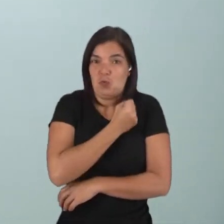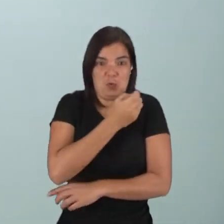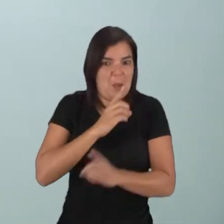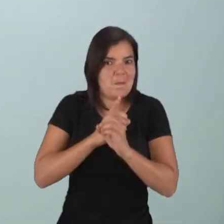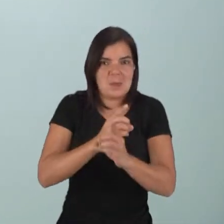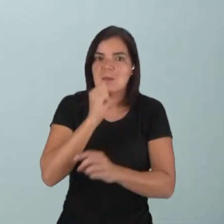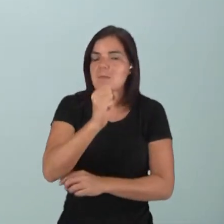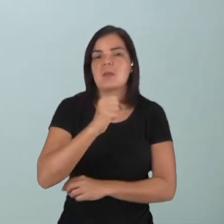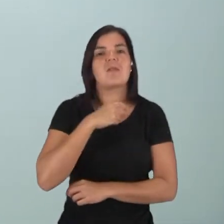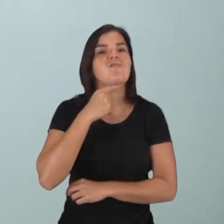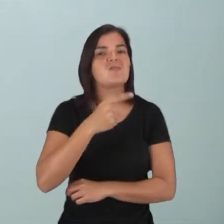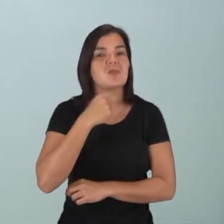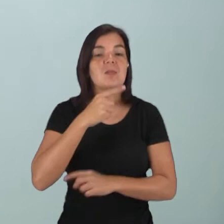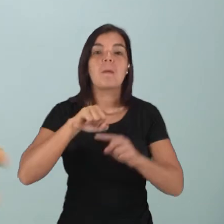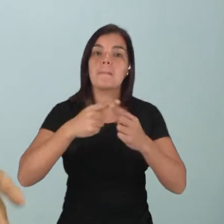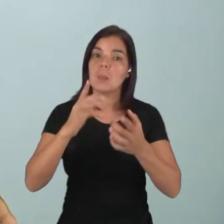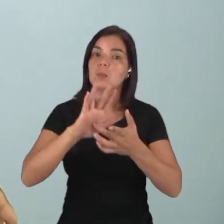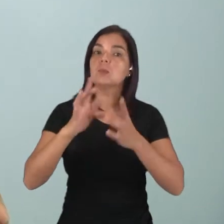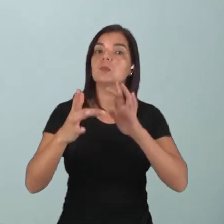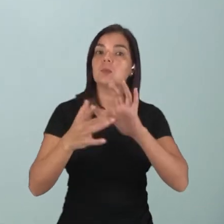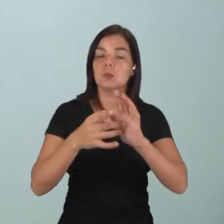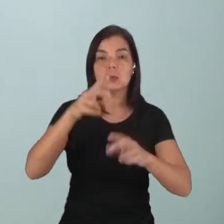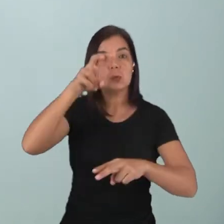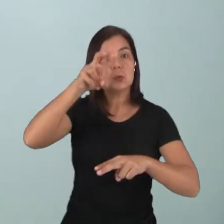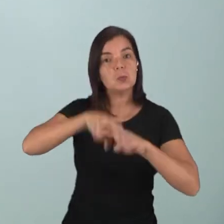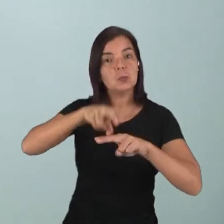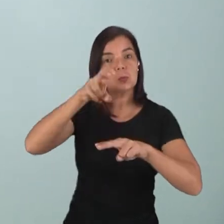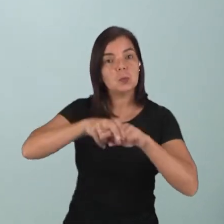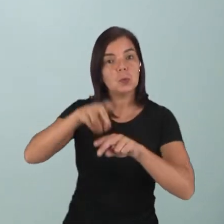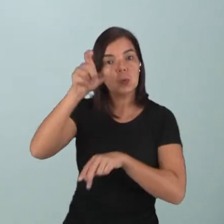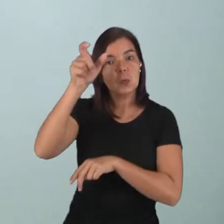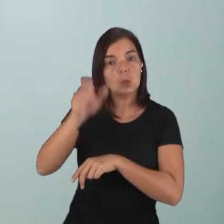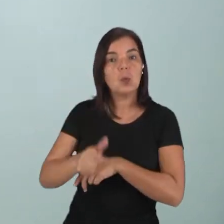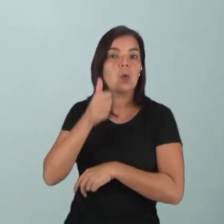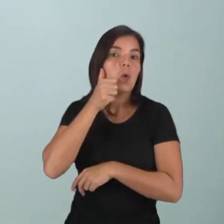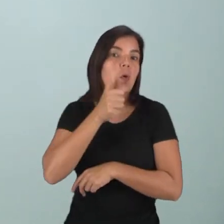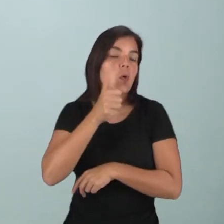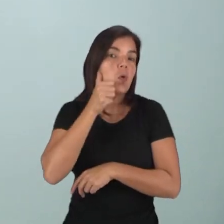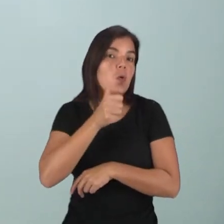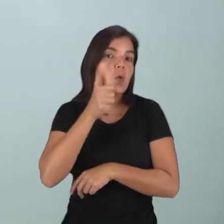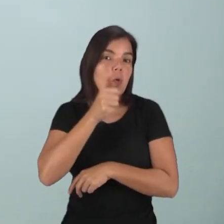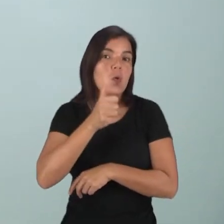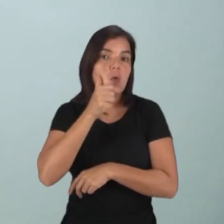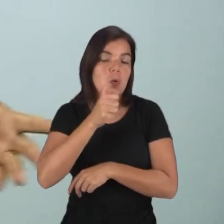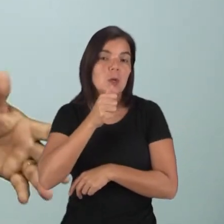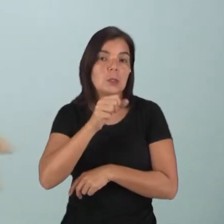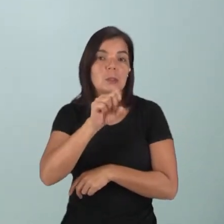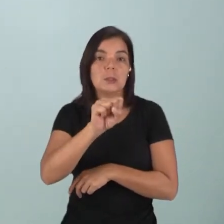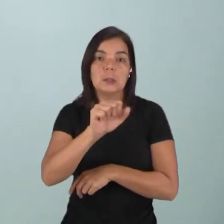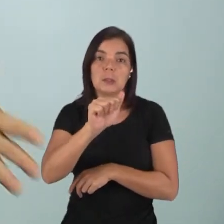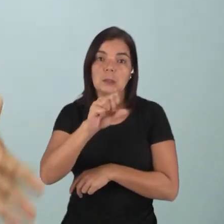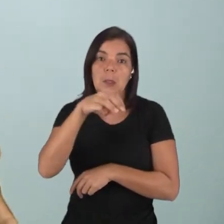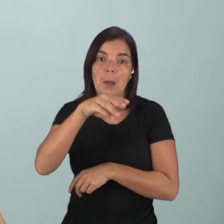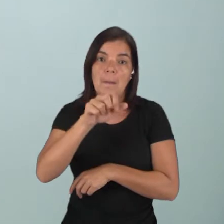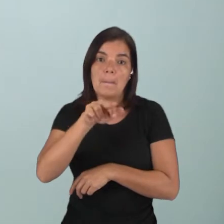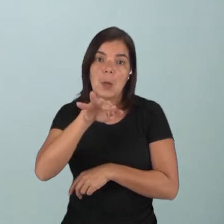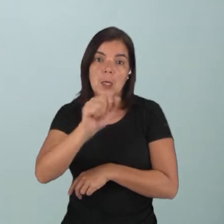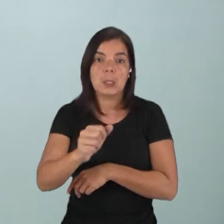matar ninguém. Jesus mesmo sentou do lado de uma mulher que era dita samaritana,